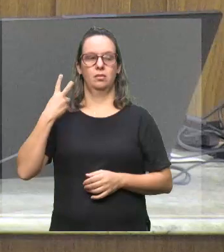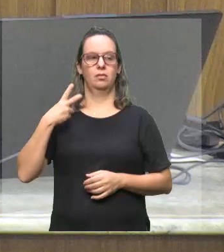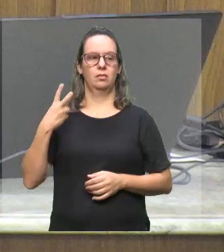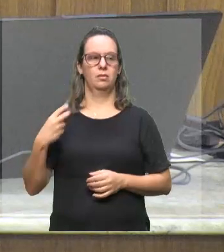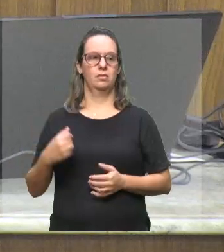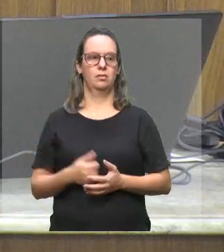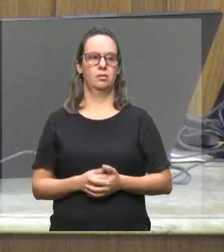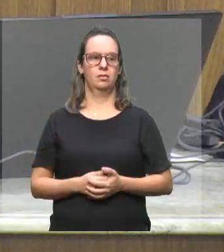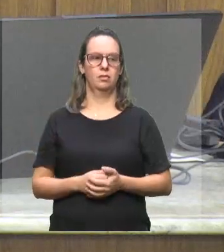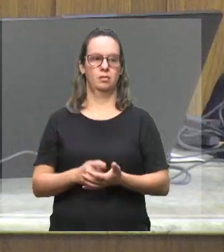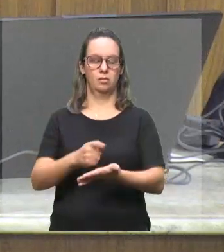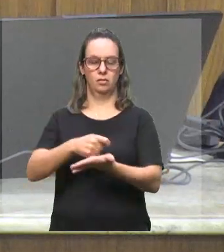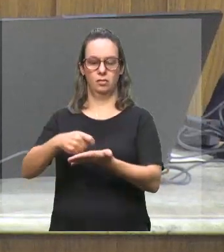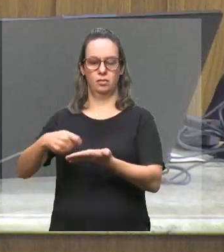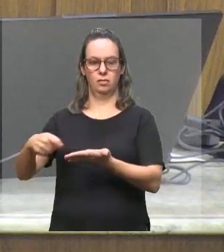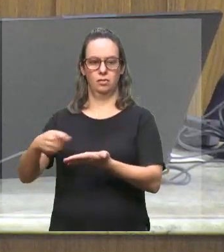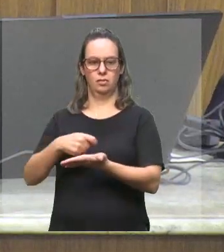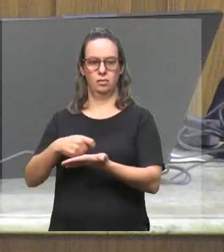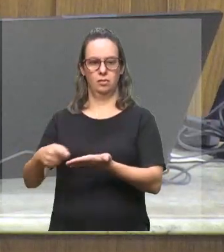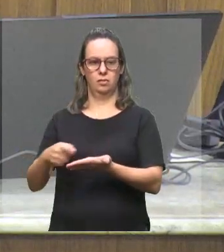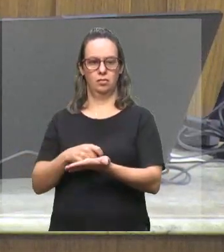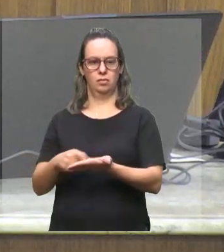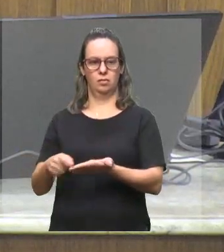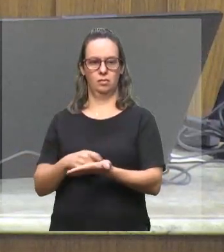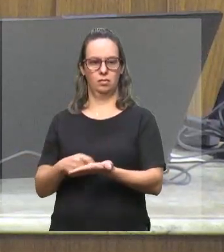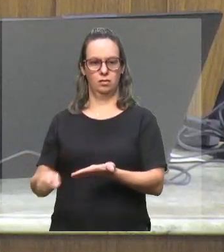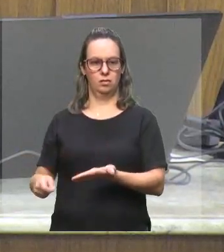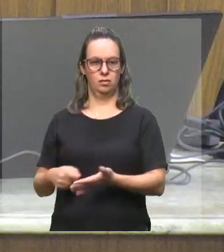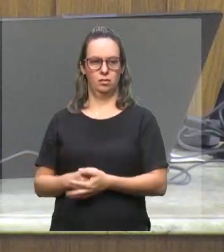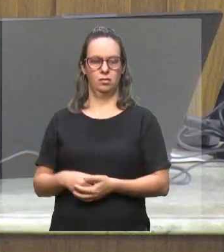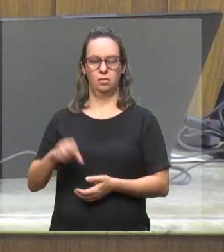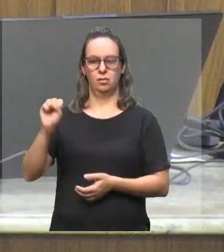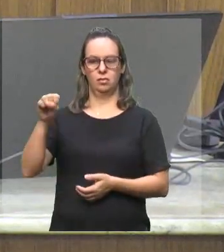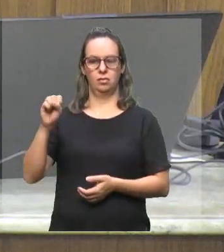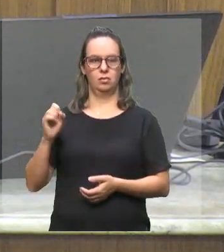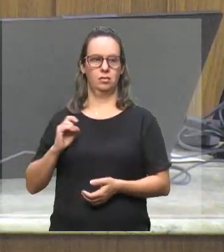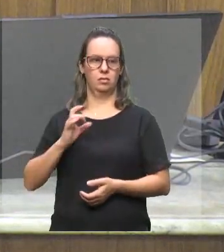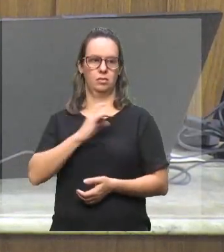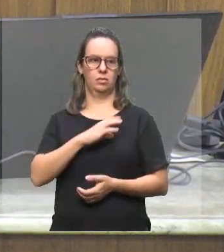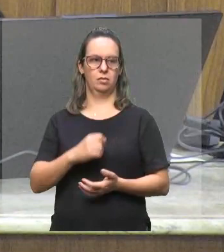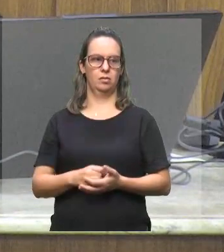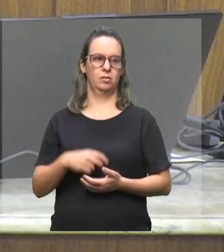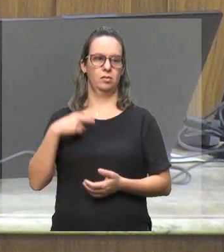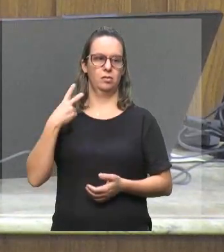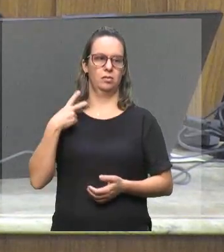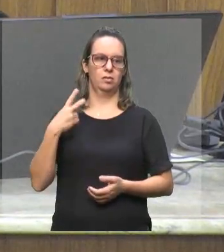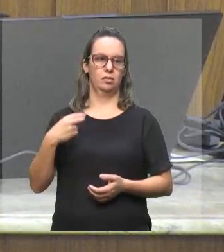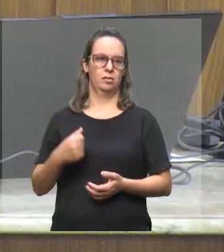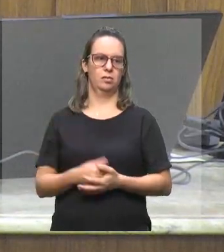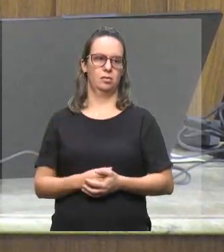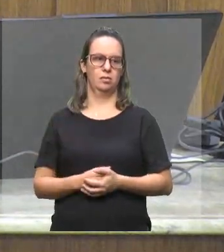aqui um abaixo-assinado promovido pelo Sim de Saúde. Né, aqueles vereadores que tiverem aí